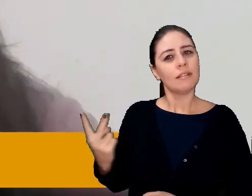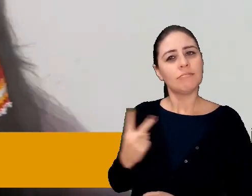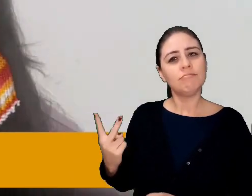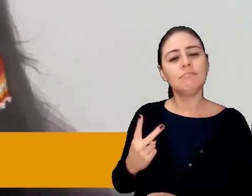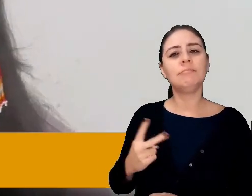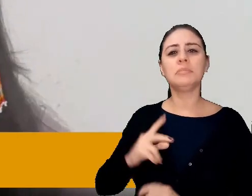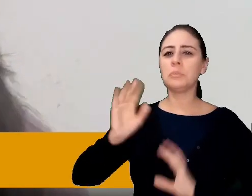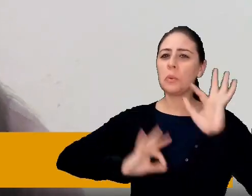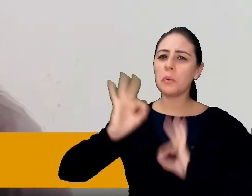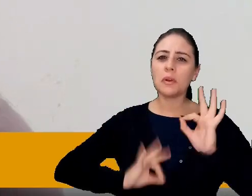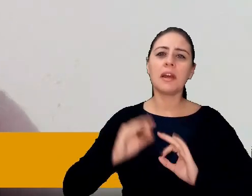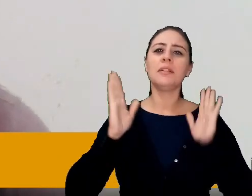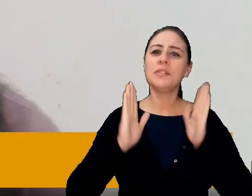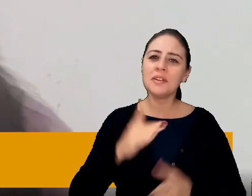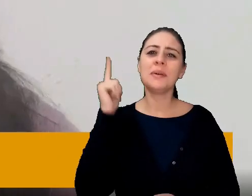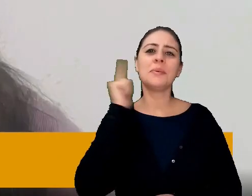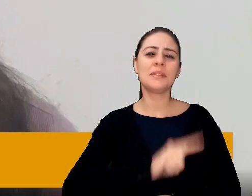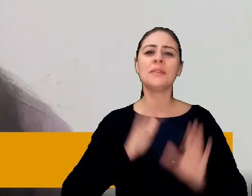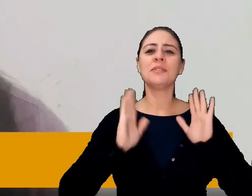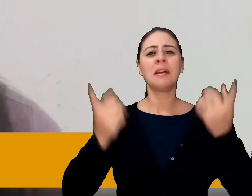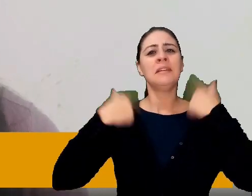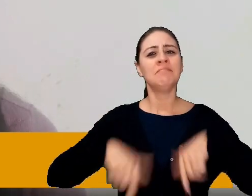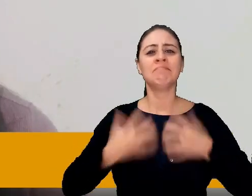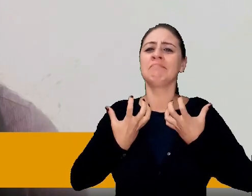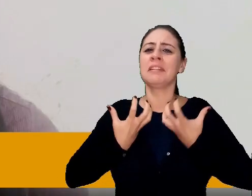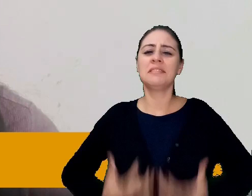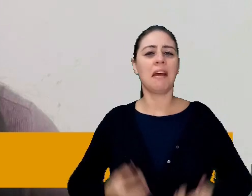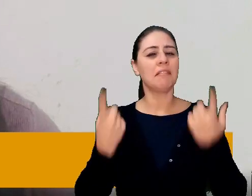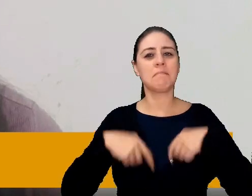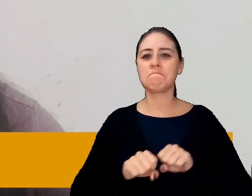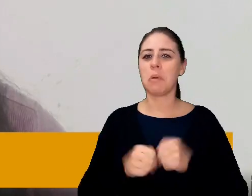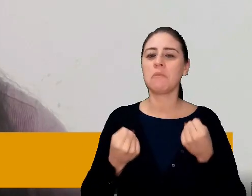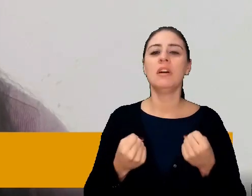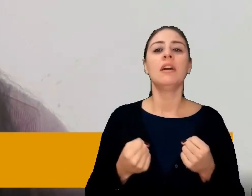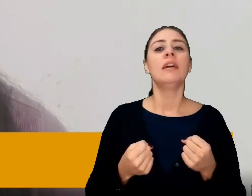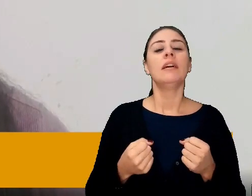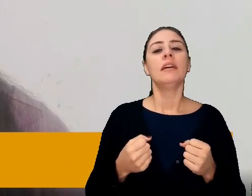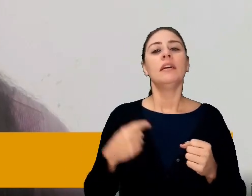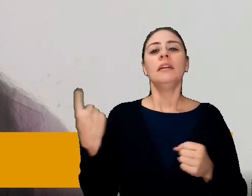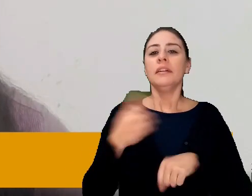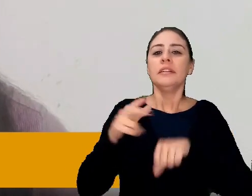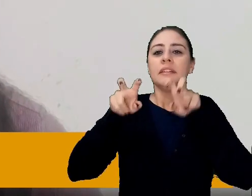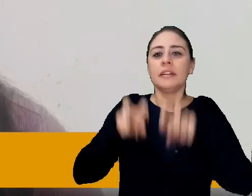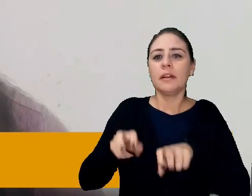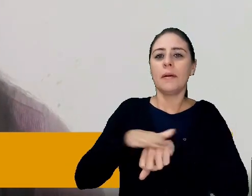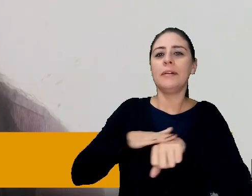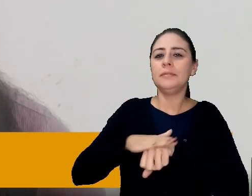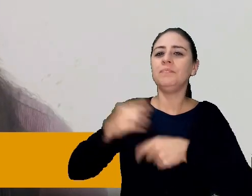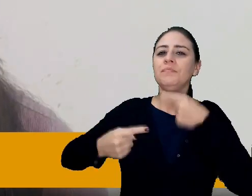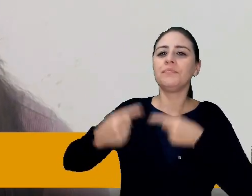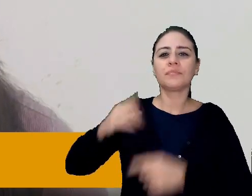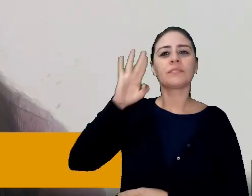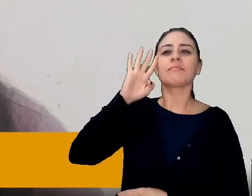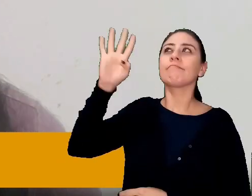ter conseguido, né, a gente estava cansada, a gente sentou lá e começamos a conversar, fazer uma reflexão de tudo que a gente